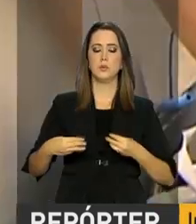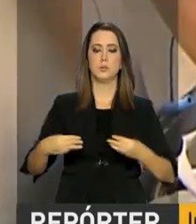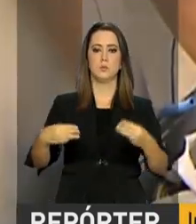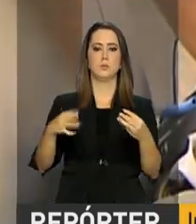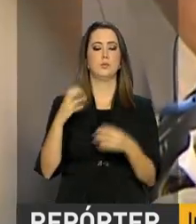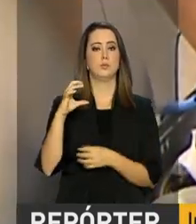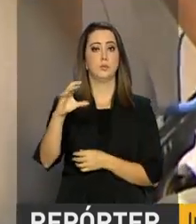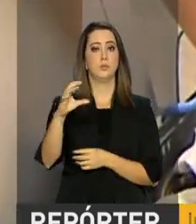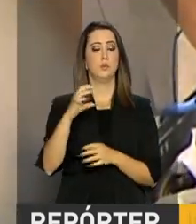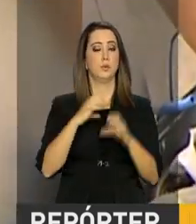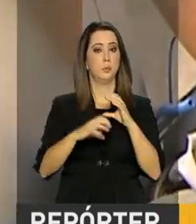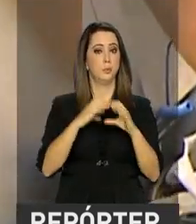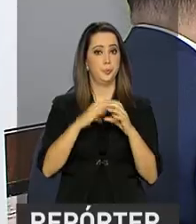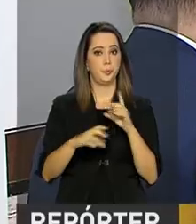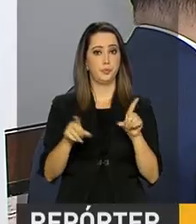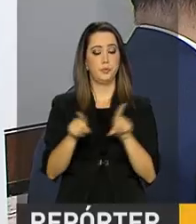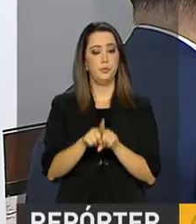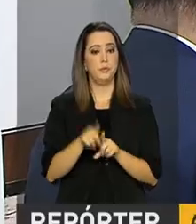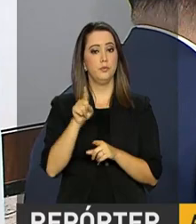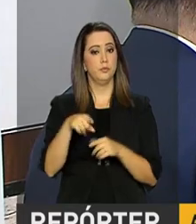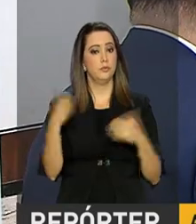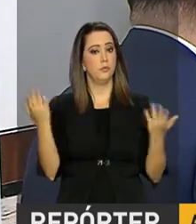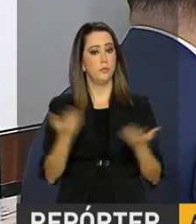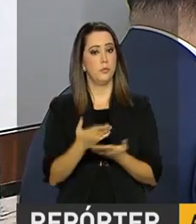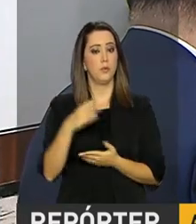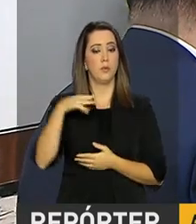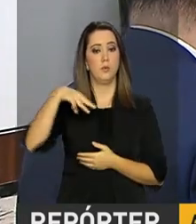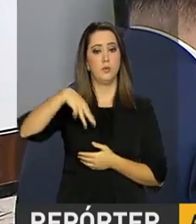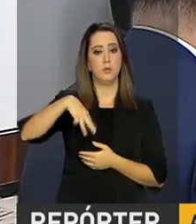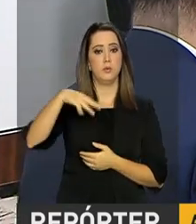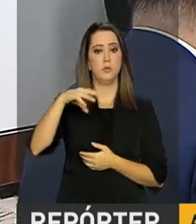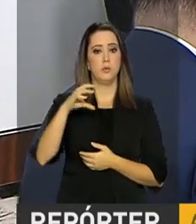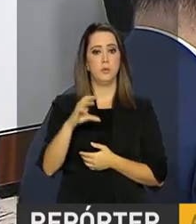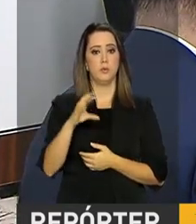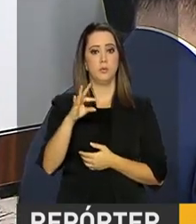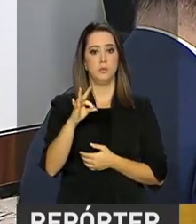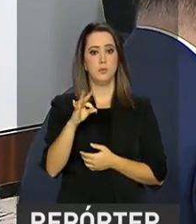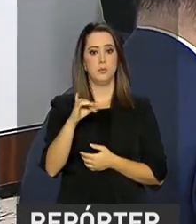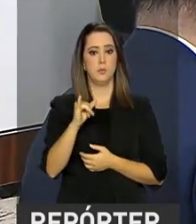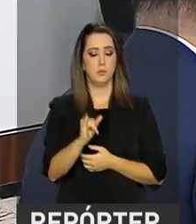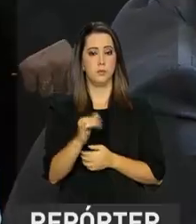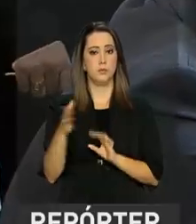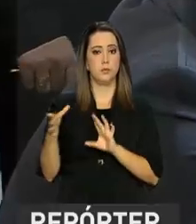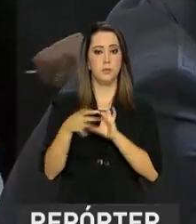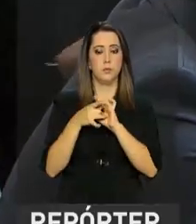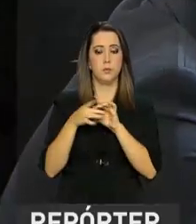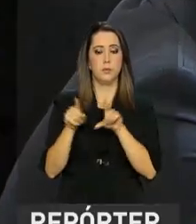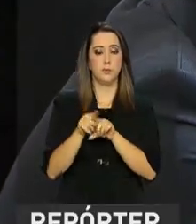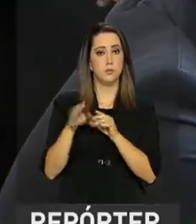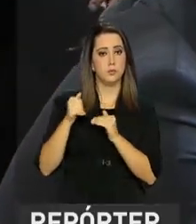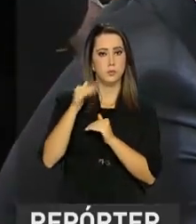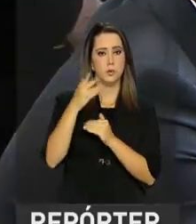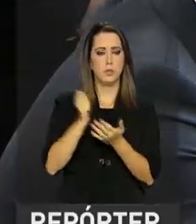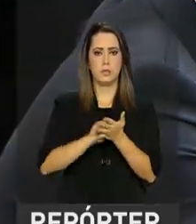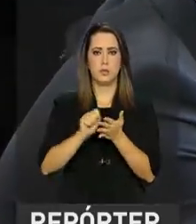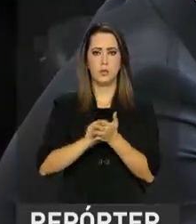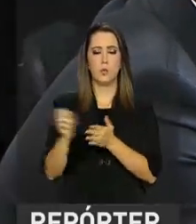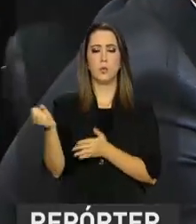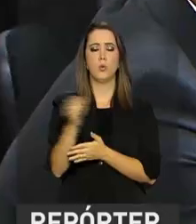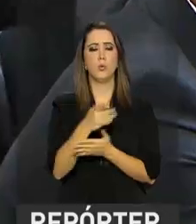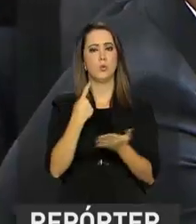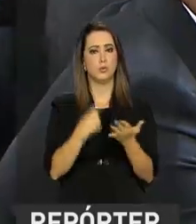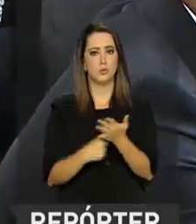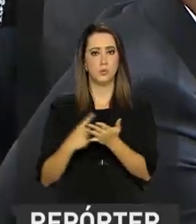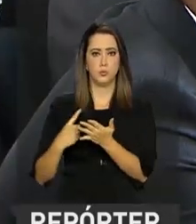e comunicações agora o mcti que era ampliar essa parceria e assinou o novo acordo de cooperação